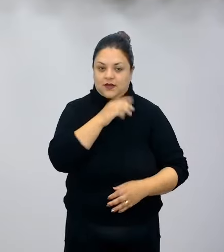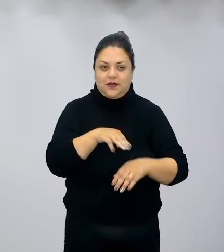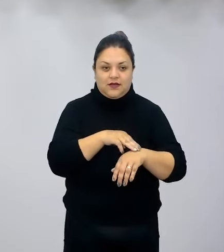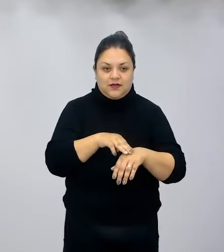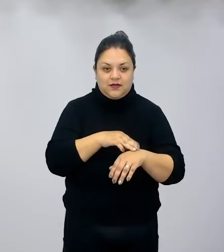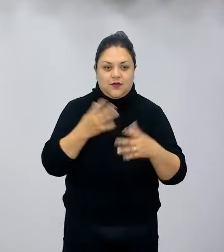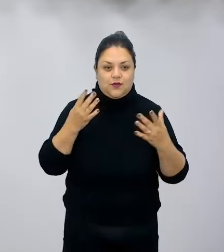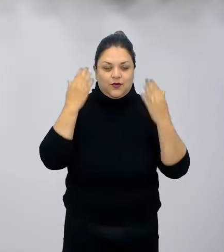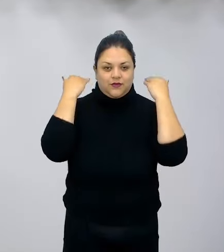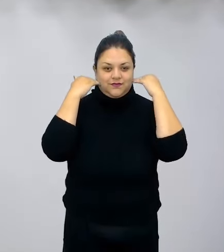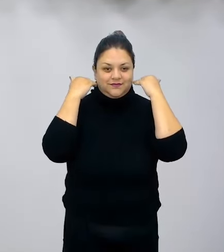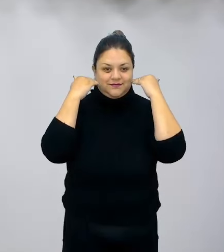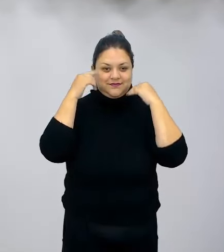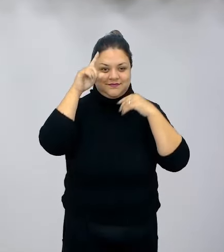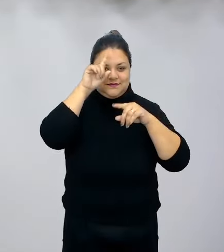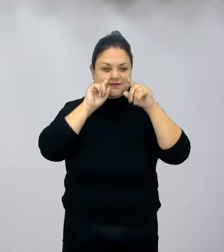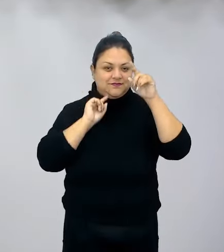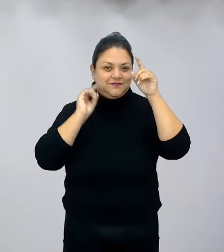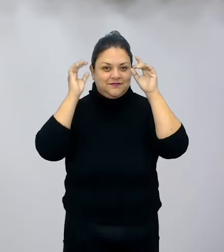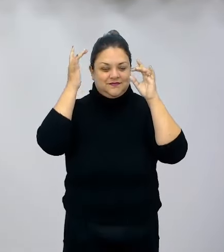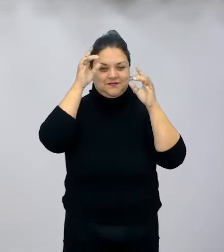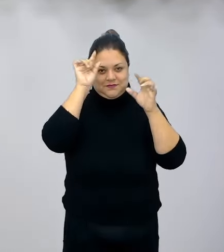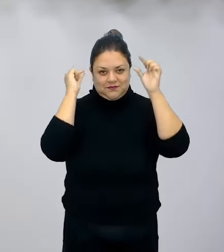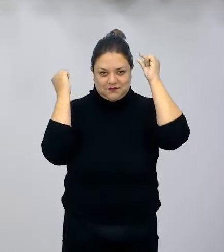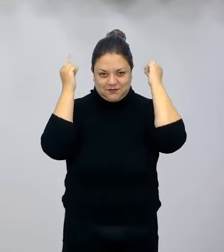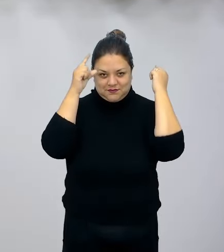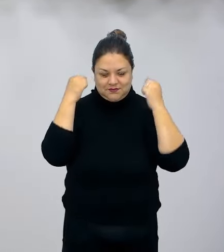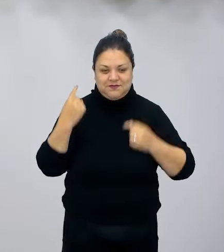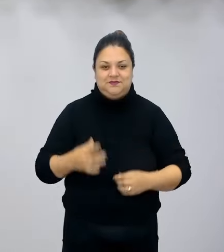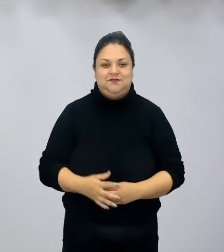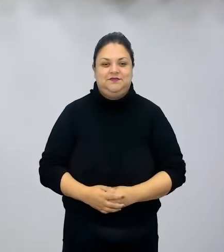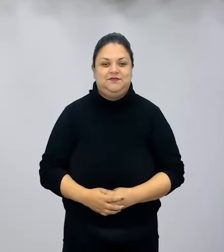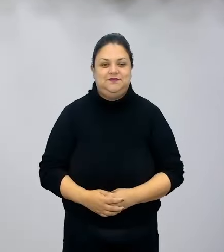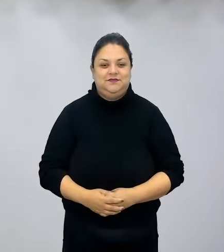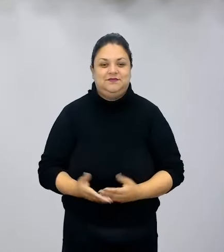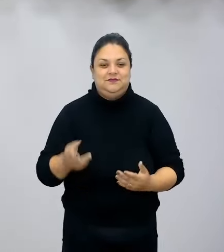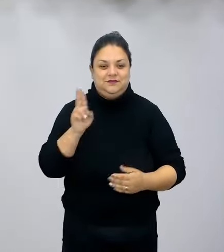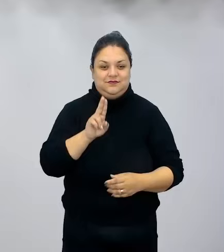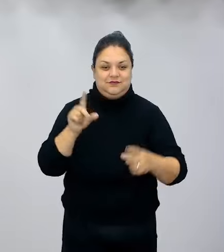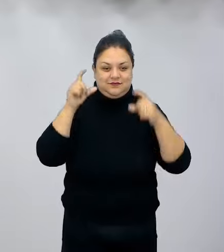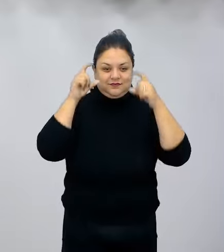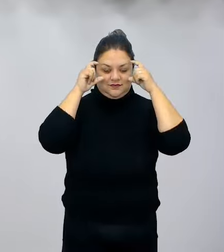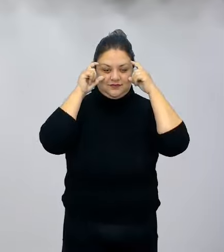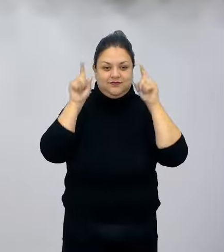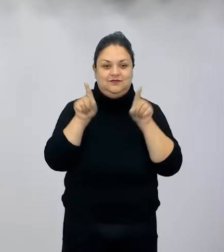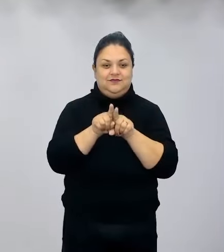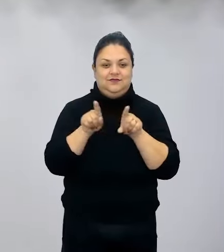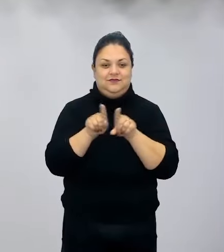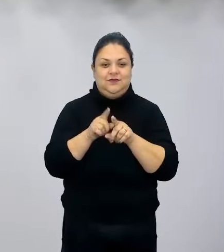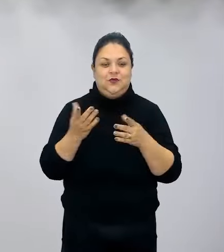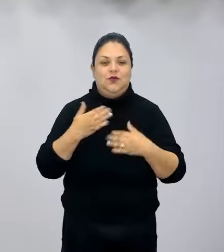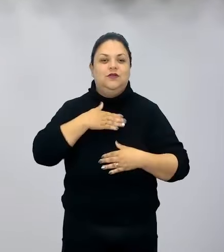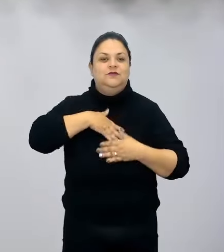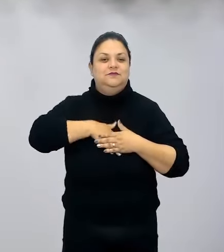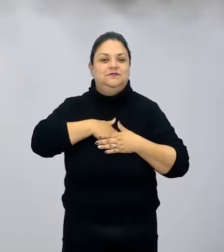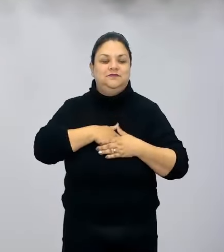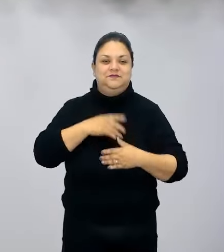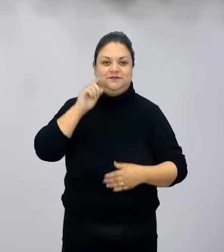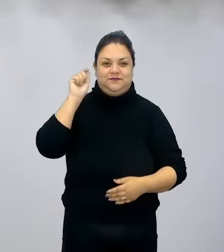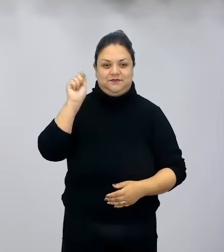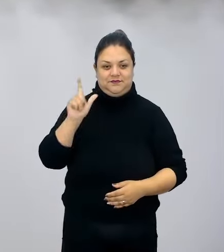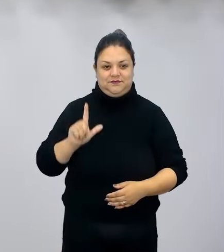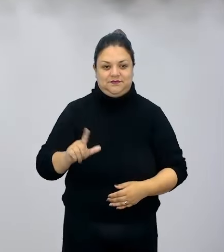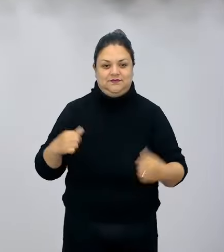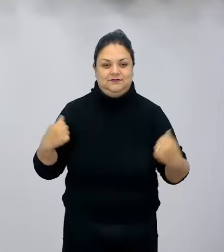no momento propenso à dourada, né, as luzes douradas. Uso óculos, hoje estou usando uma blusa azul